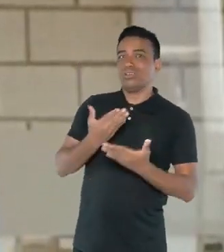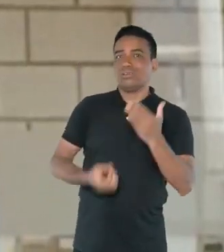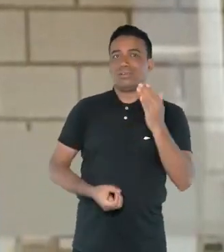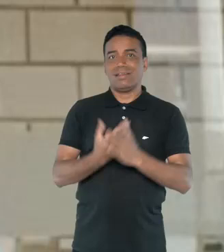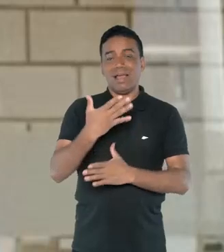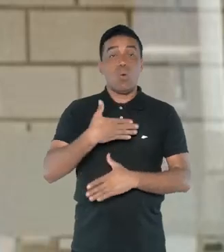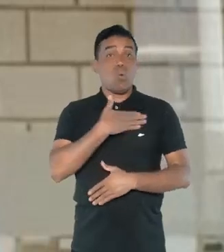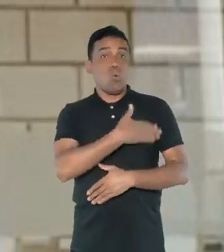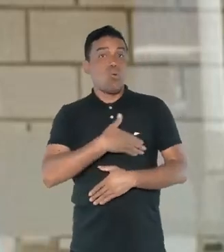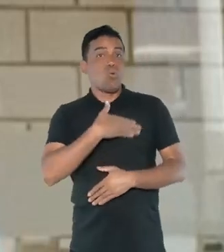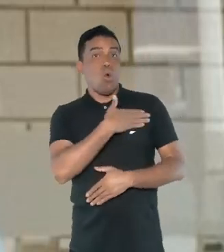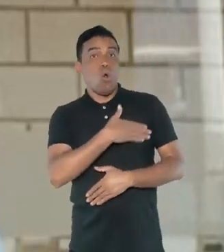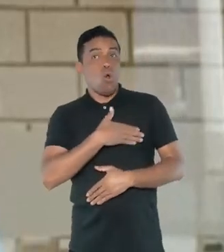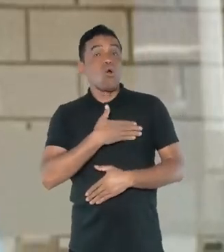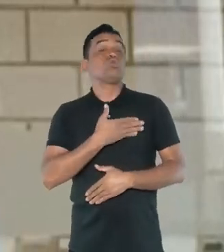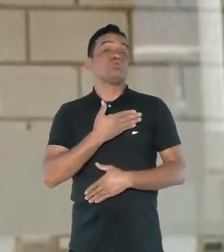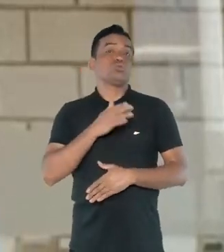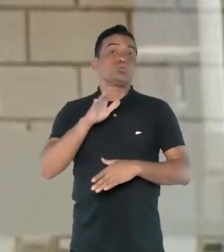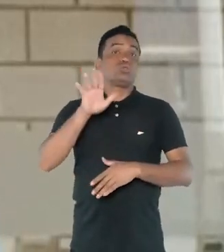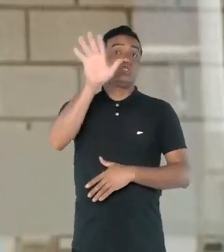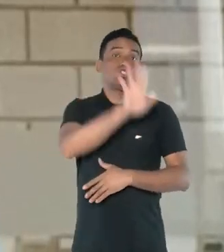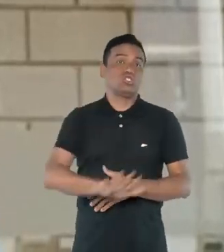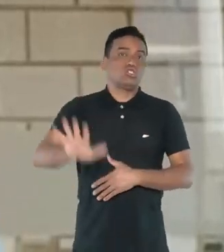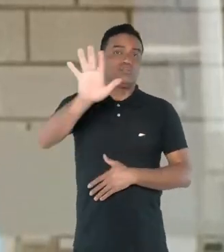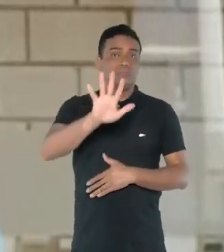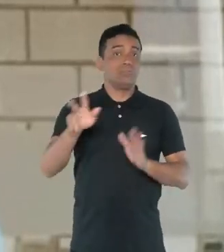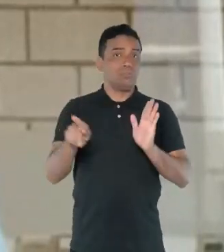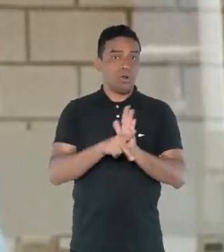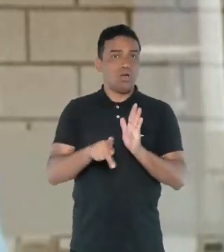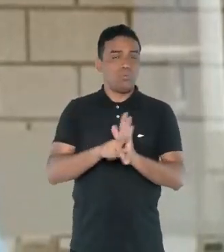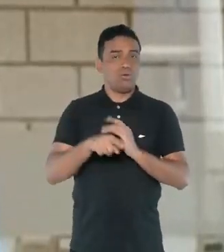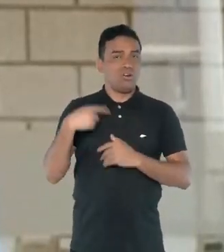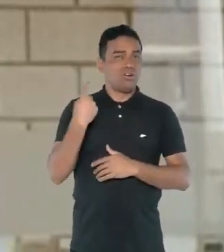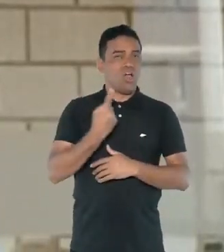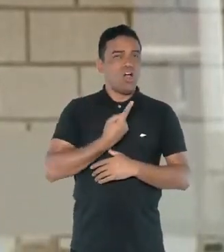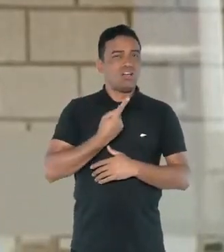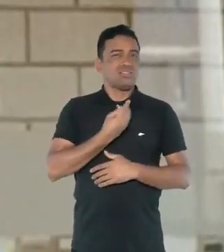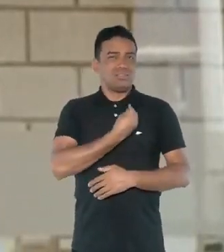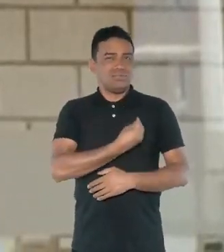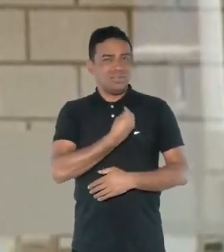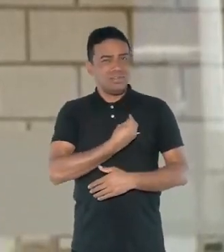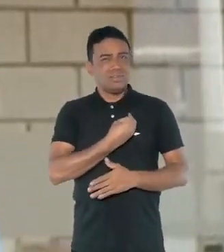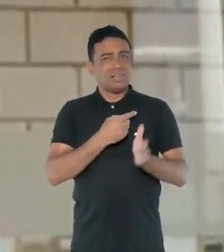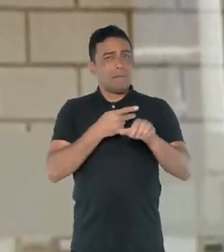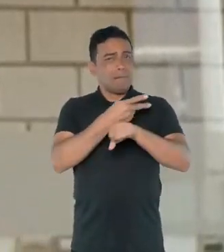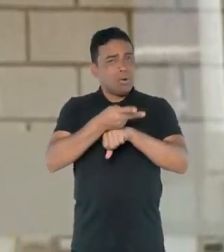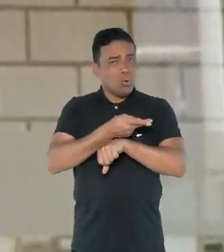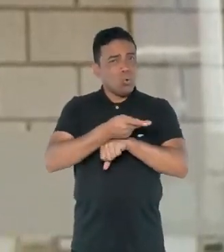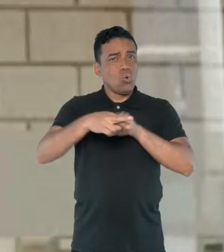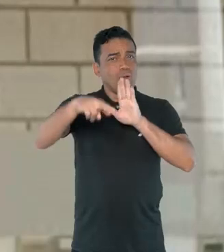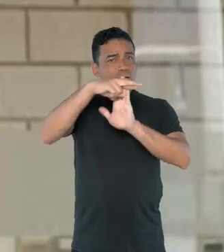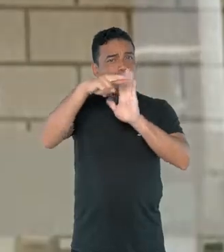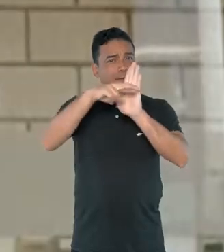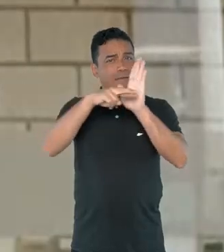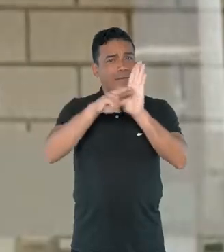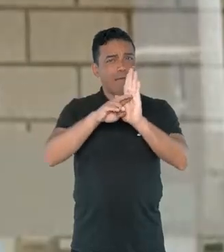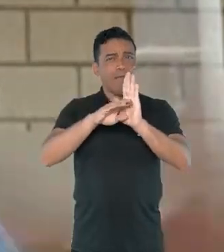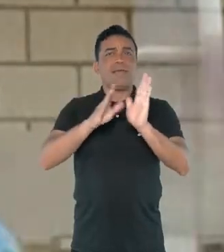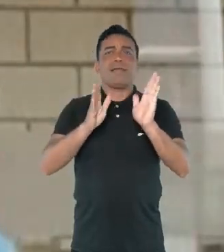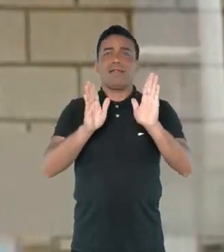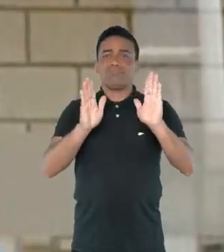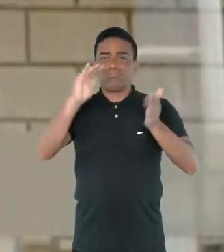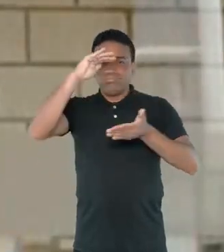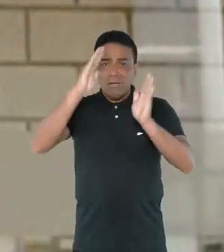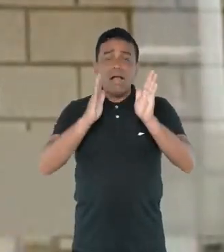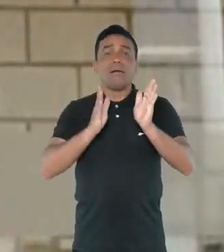gosto universal. O filme fala, bom, mas, no entanto, a nossa natureza procura um padrão de gosto. Haja vista, né, o